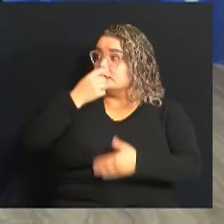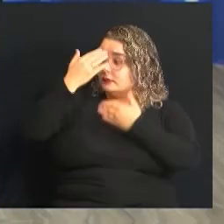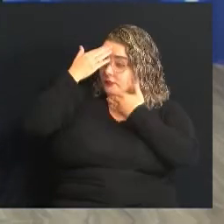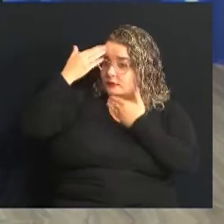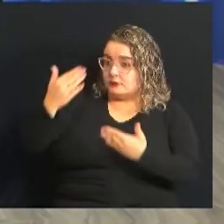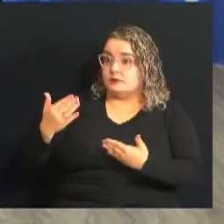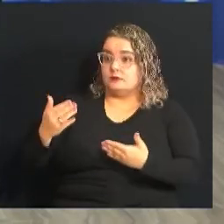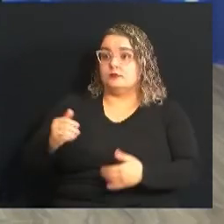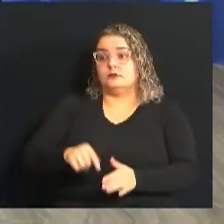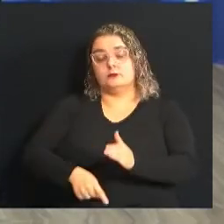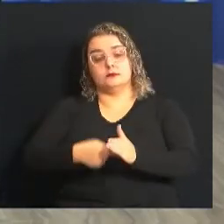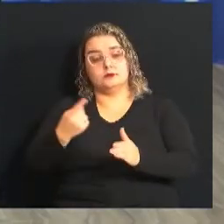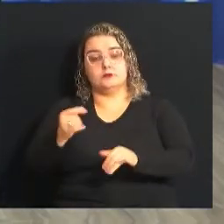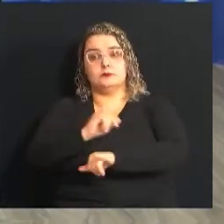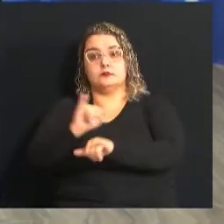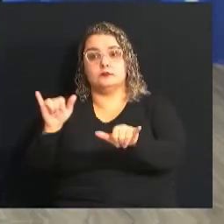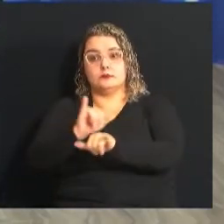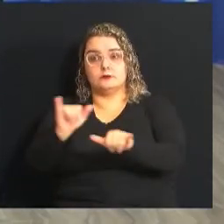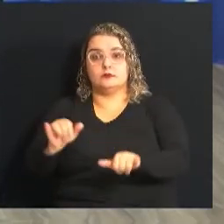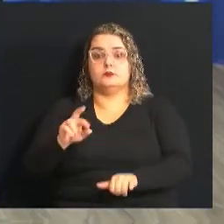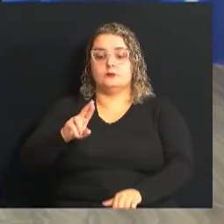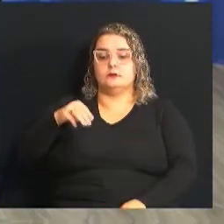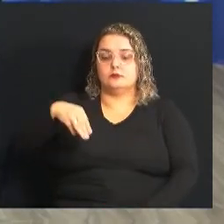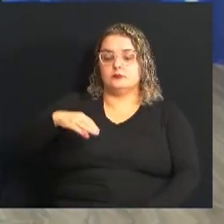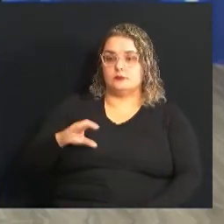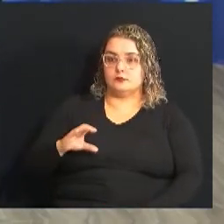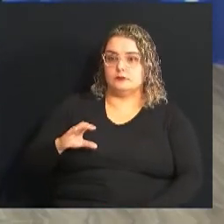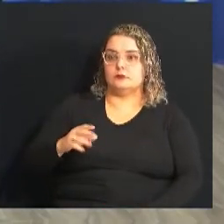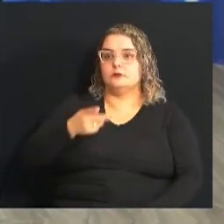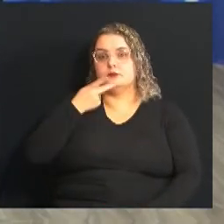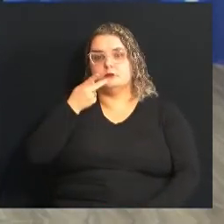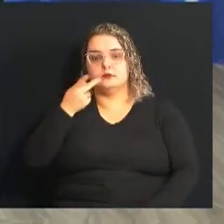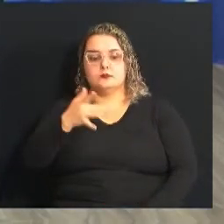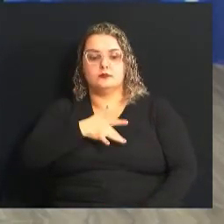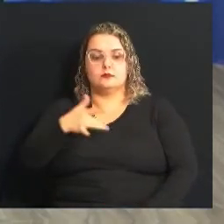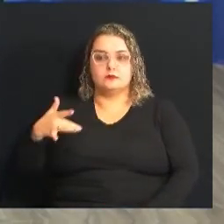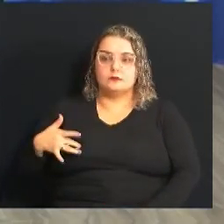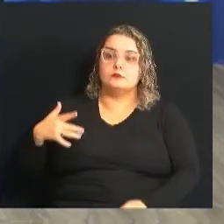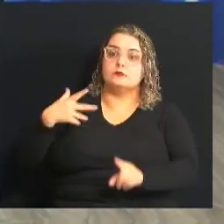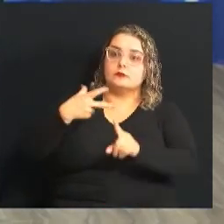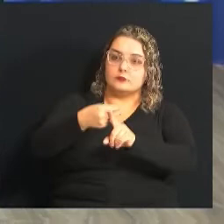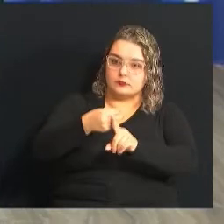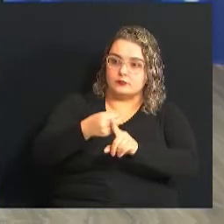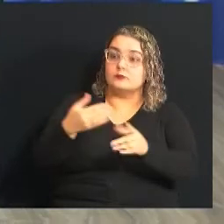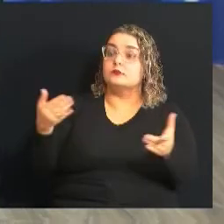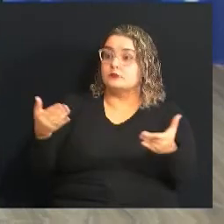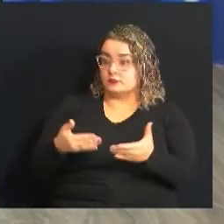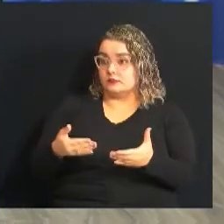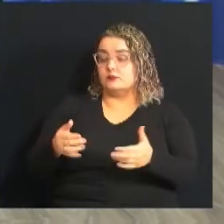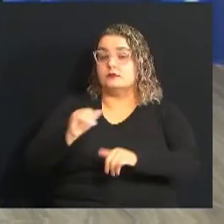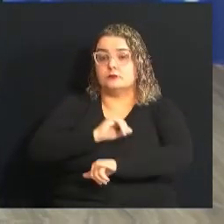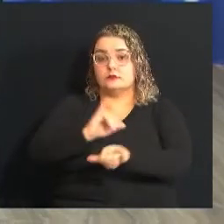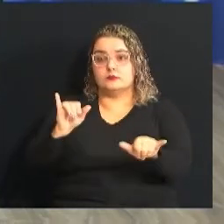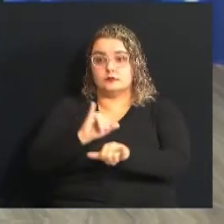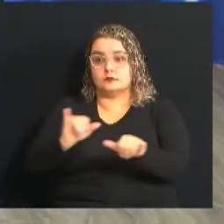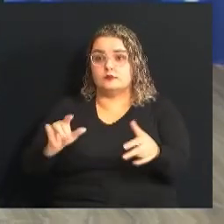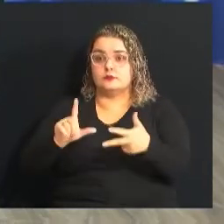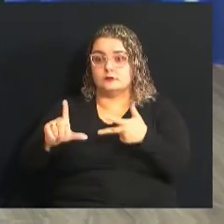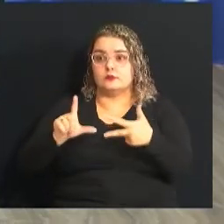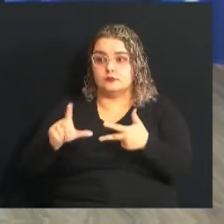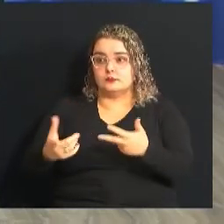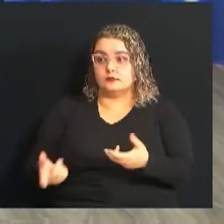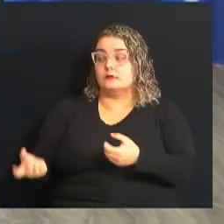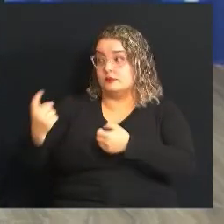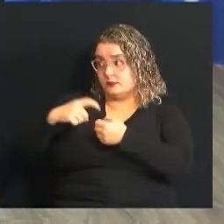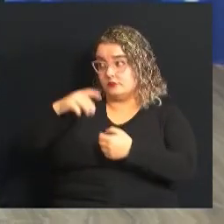pelas notícias da Metrópole de Campinas, falando sobre saúde, falando sobre vacinação, e agora com as notícias do Legislativo. Volta